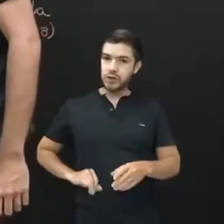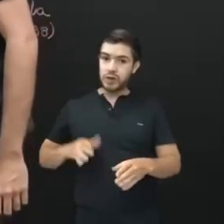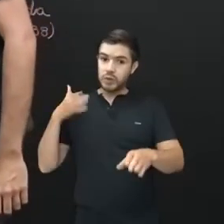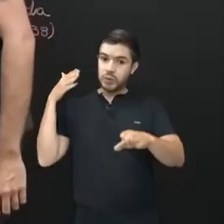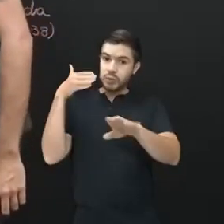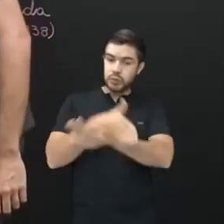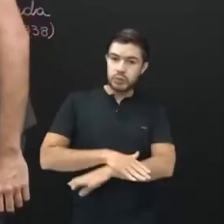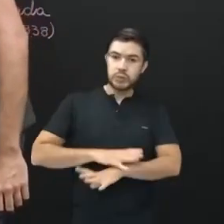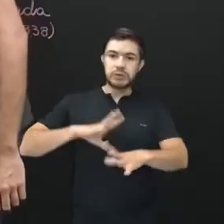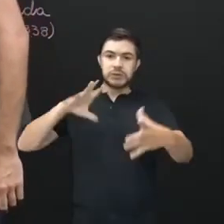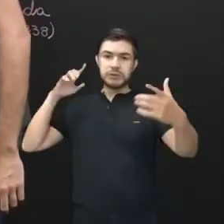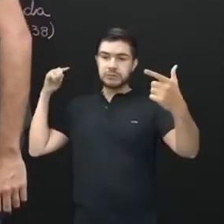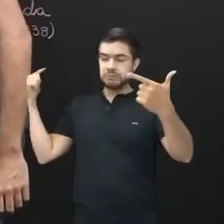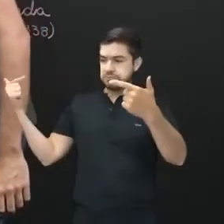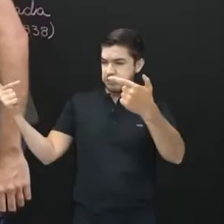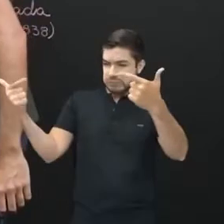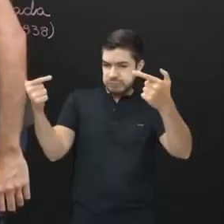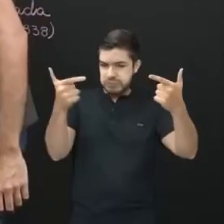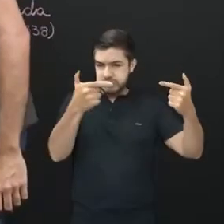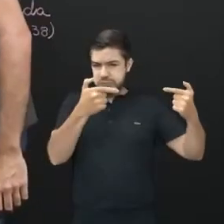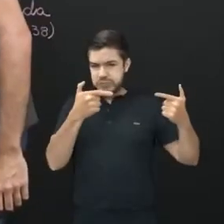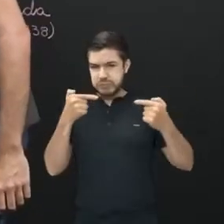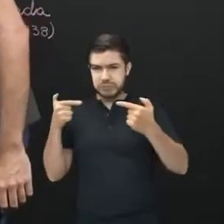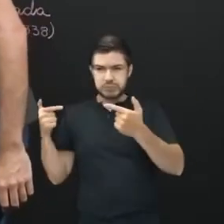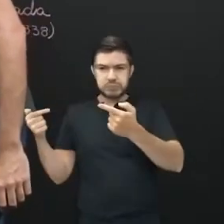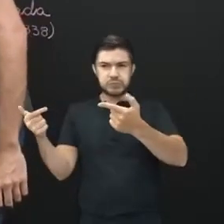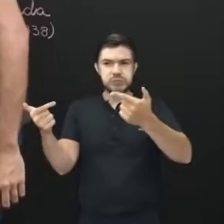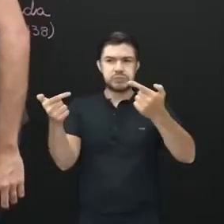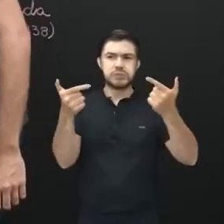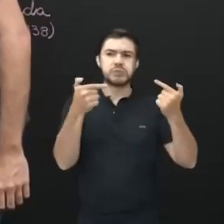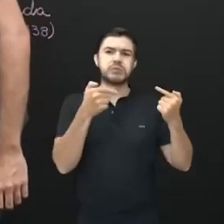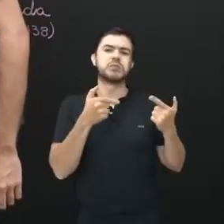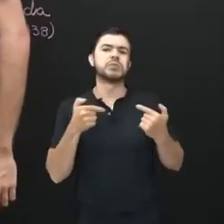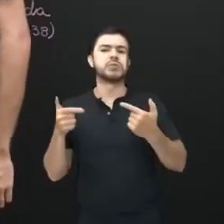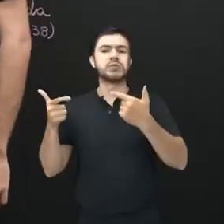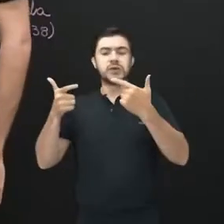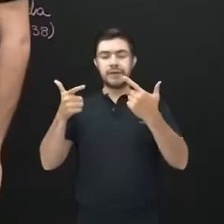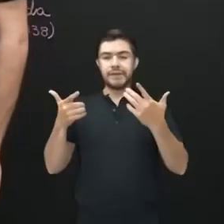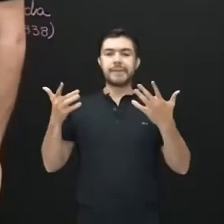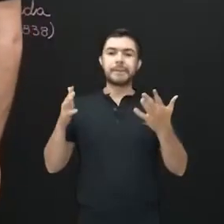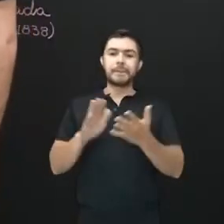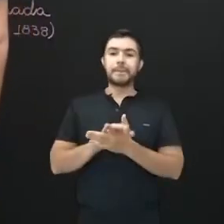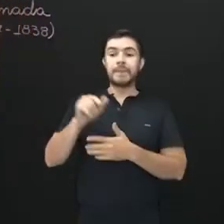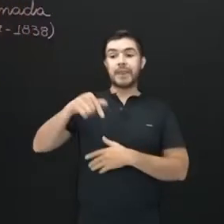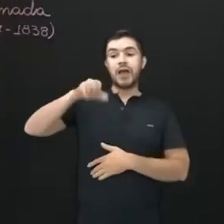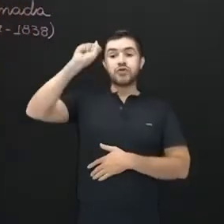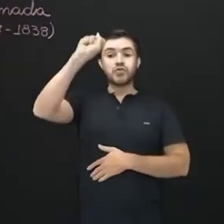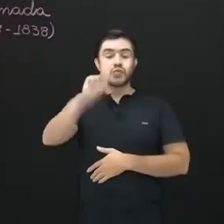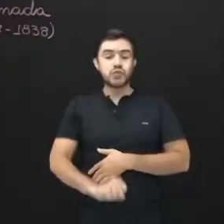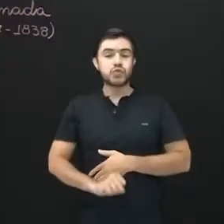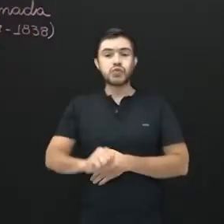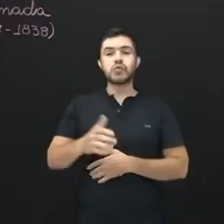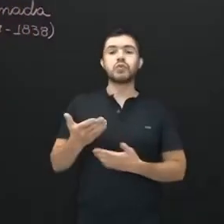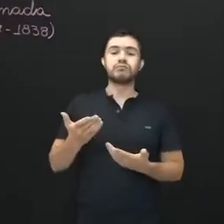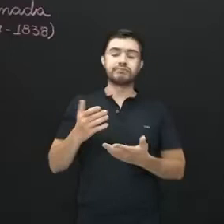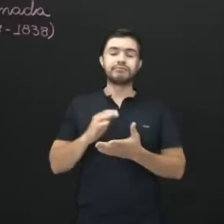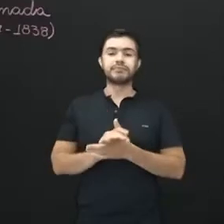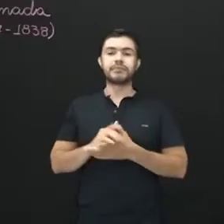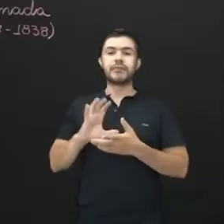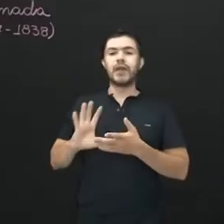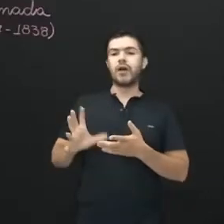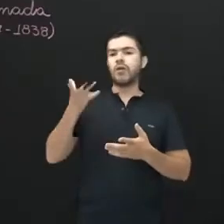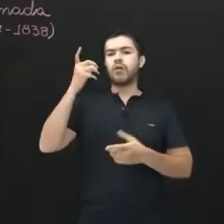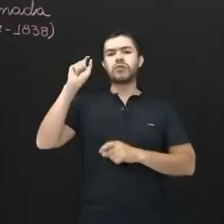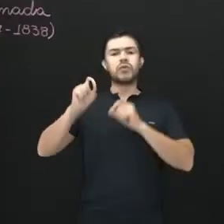sul do Brasil, onde hoje é o Uruguai, estaria aqui ao sul do Rio Grande do Sul, chamava-se de província